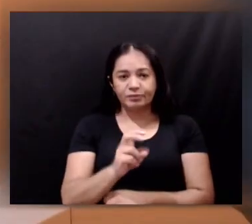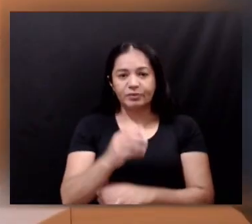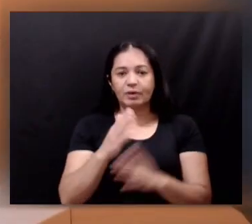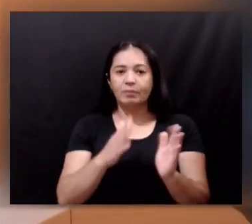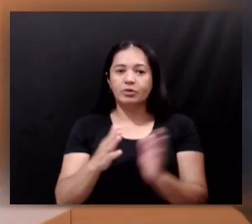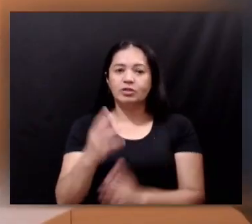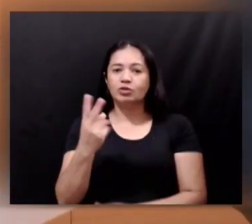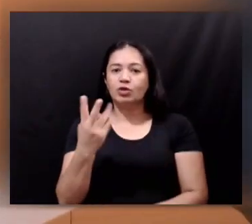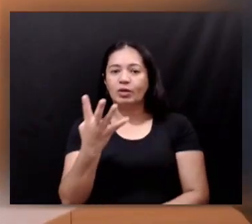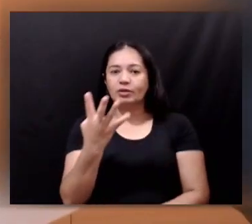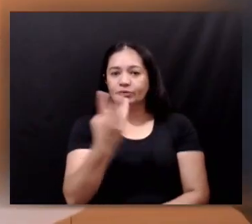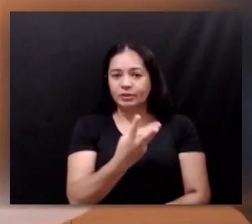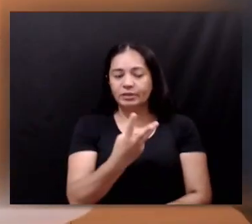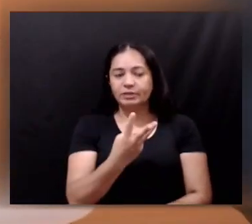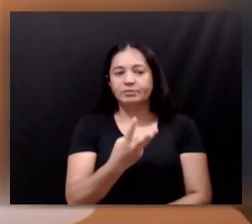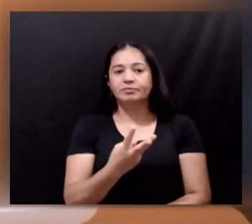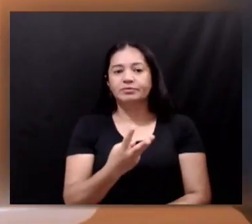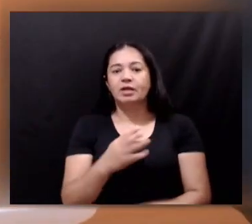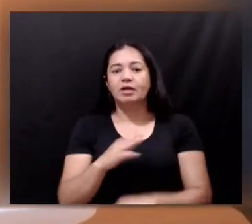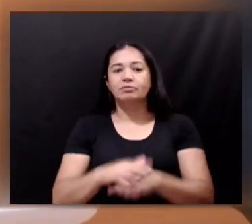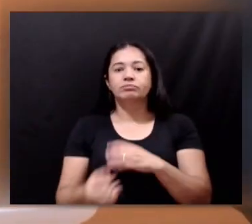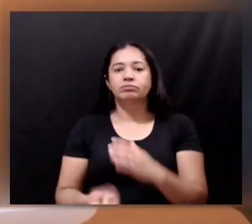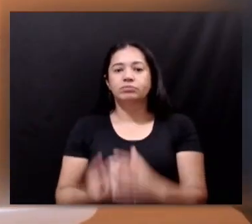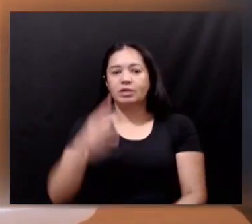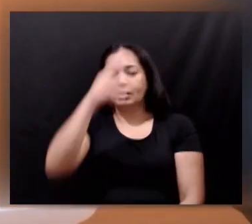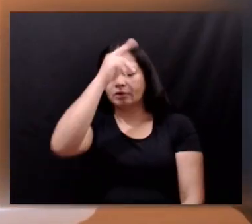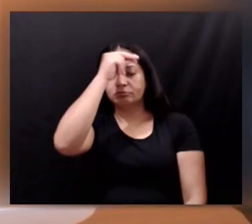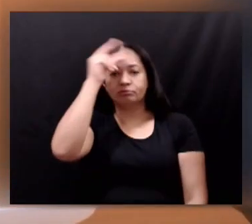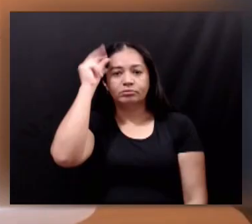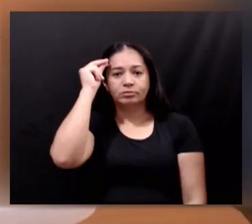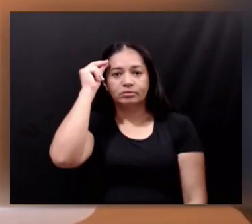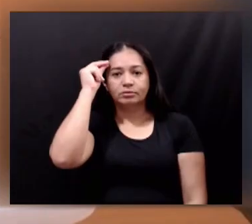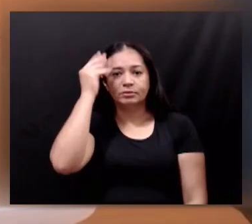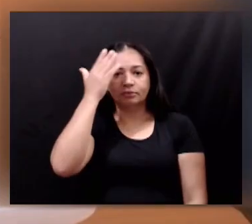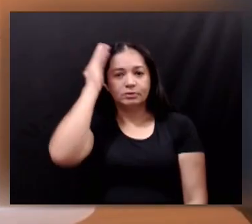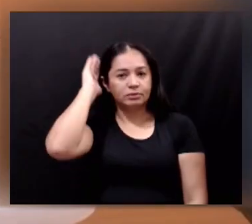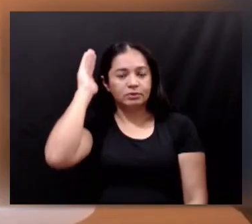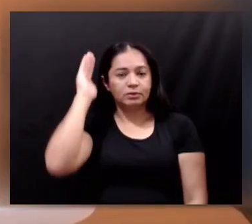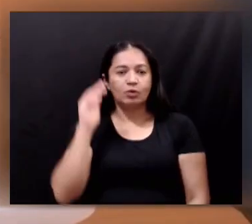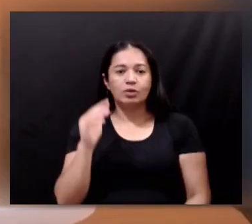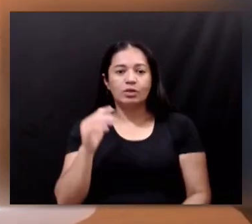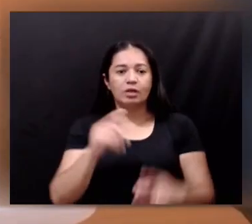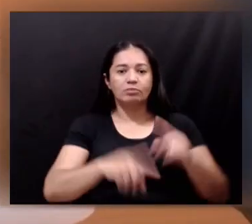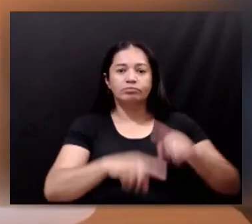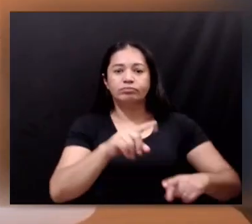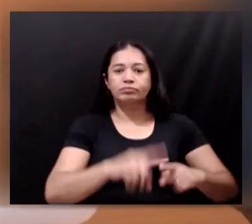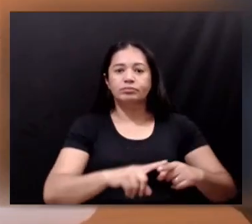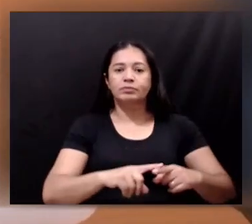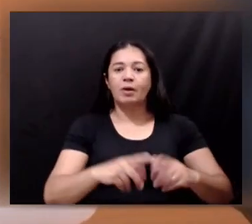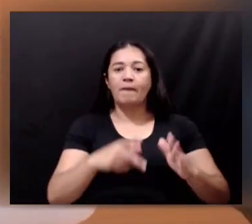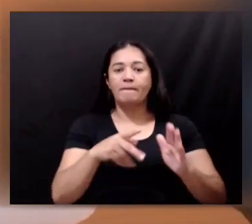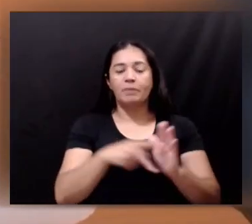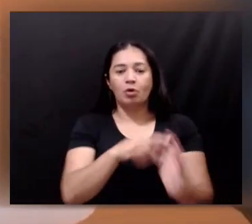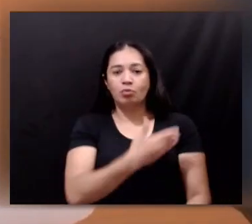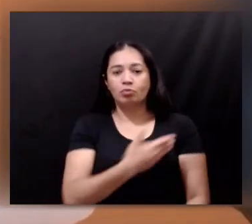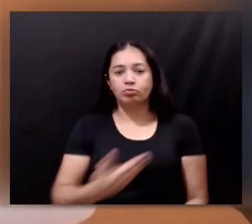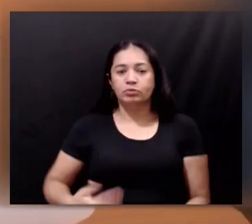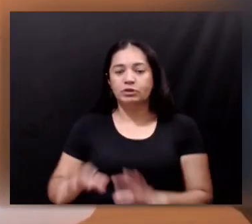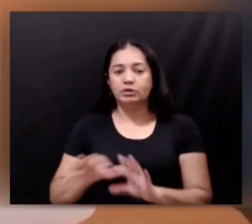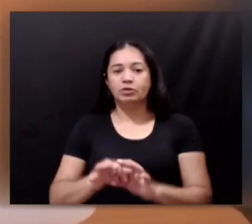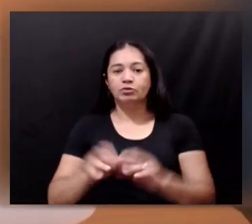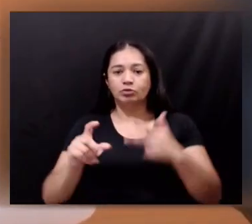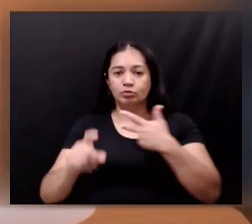243145, de autoria do prefeito municipal, que desafeta bens públicos municipais e autoriza o Poder Executivo a